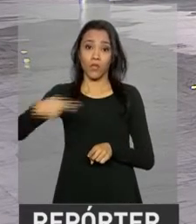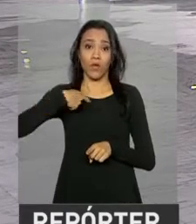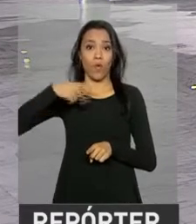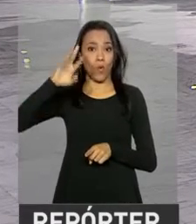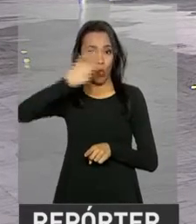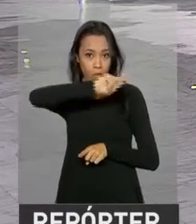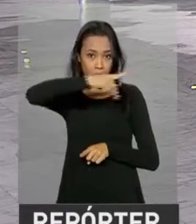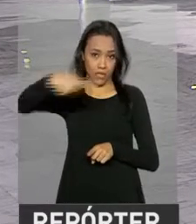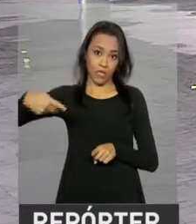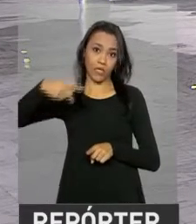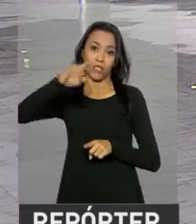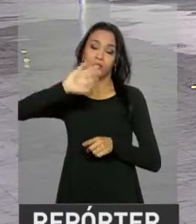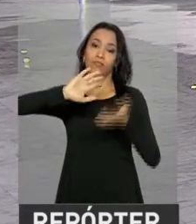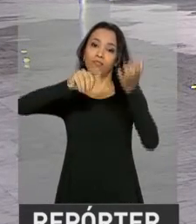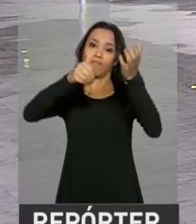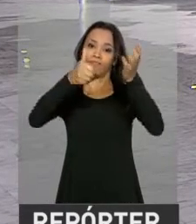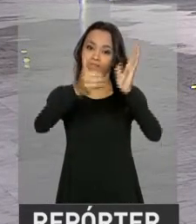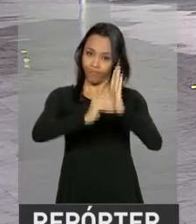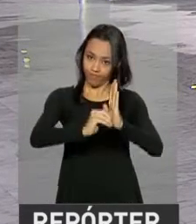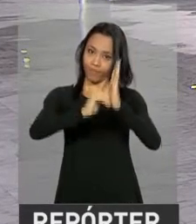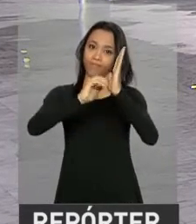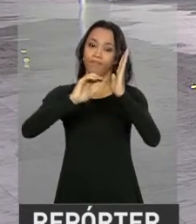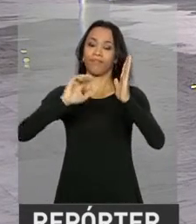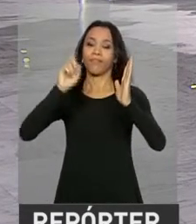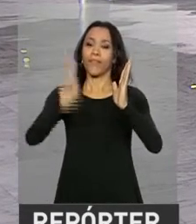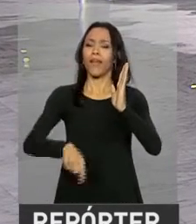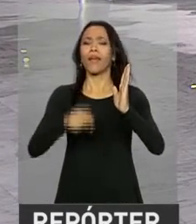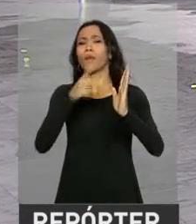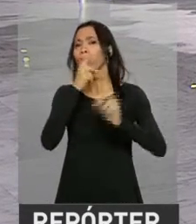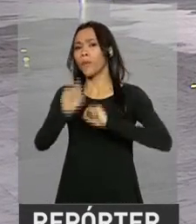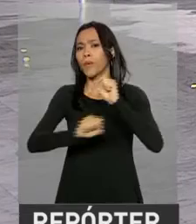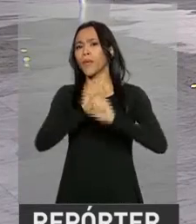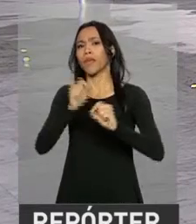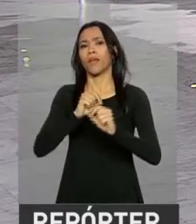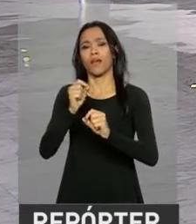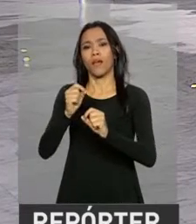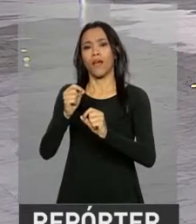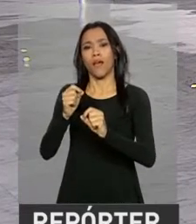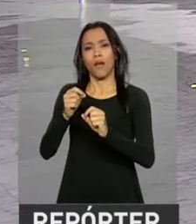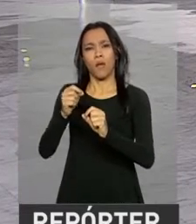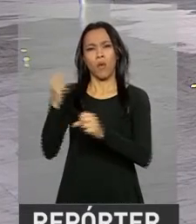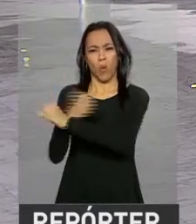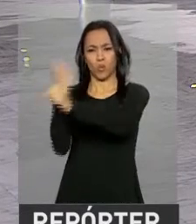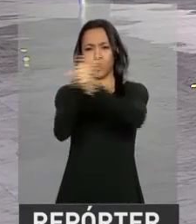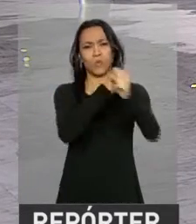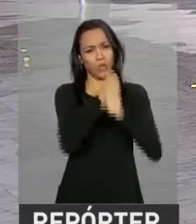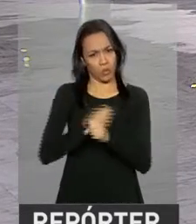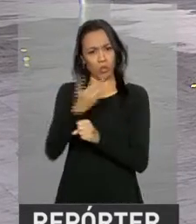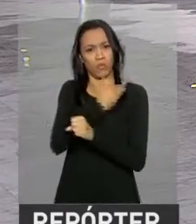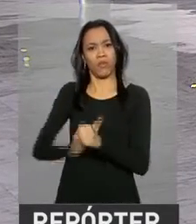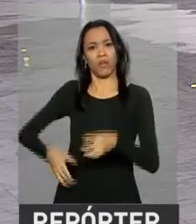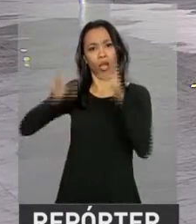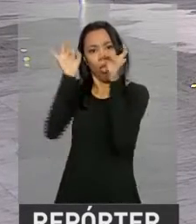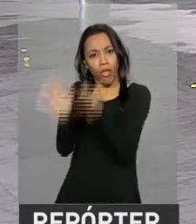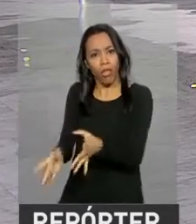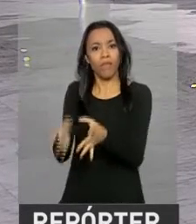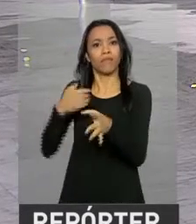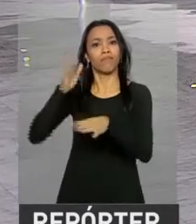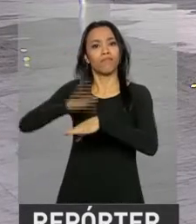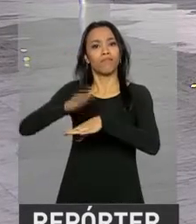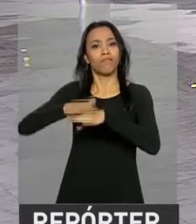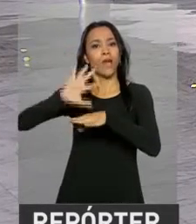renan calheiros eles trataram aí da retomada de obras públicas que estão paradas na região